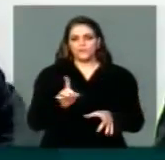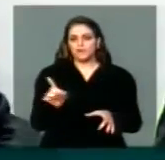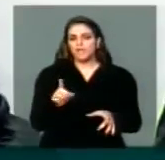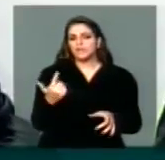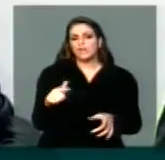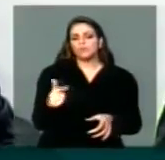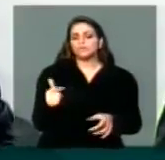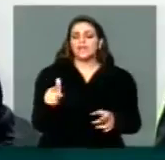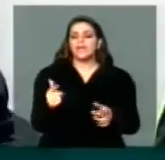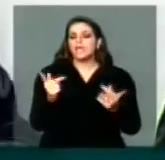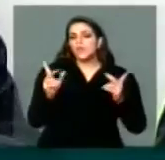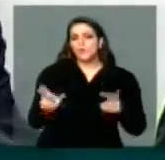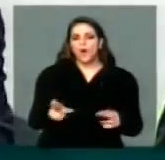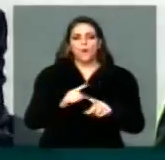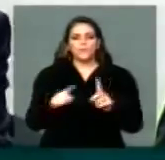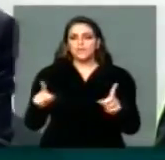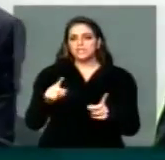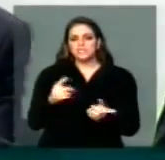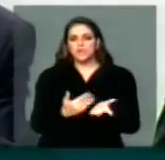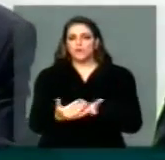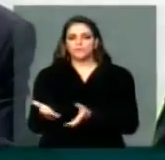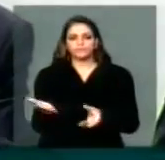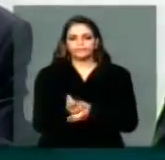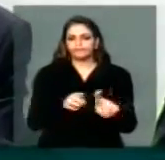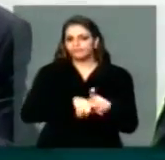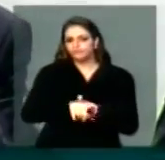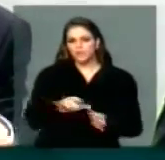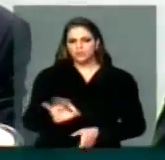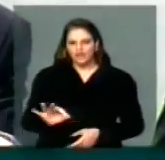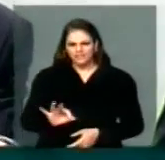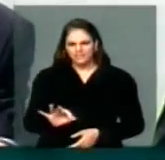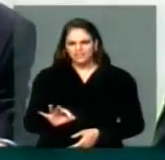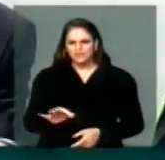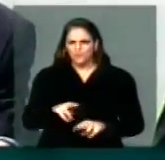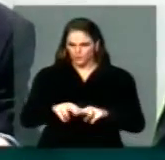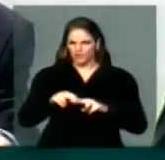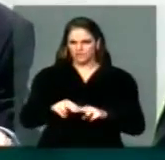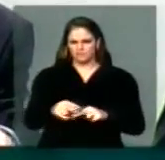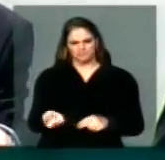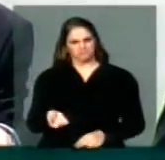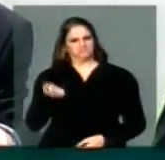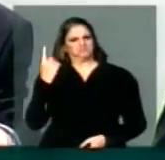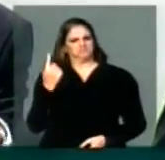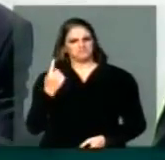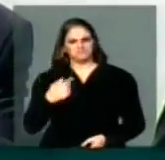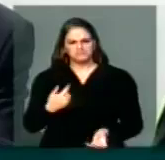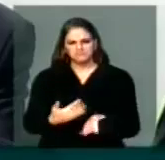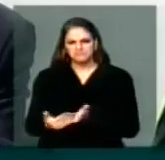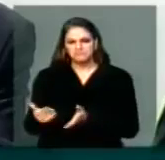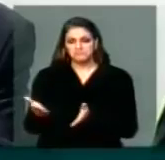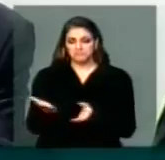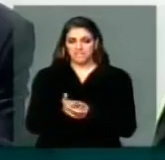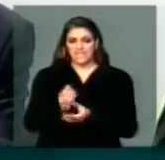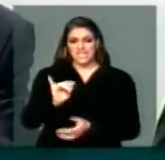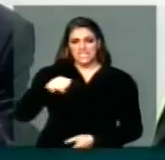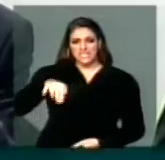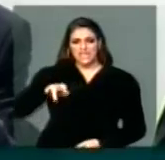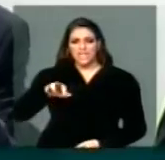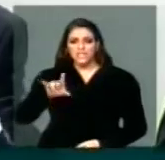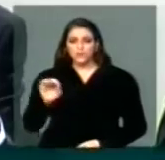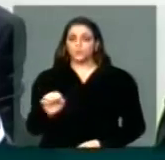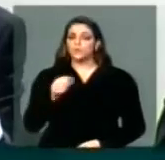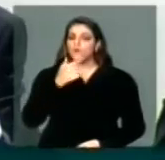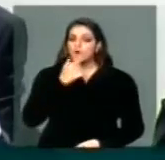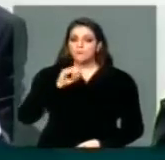mínimo para abrir investigação. É de conhecimento público, e nos anexos à petição de inquérito está colocado aqui que o senhor Júlio Camargo